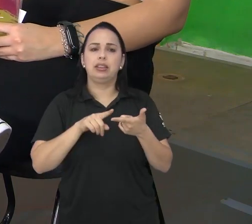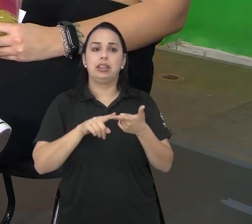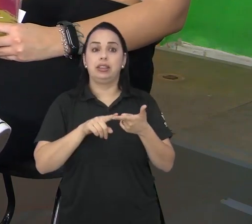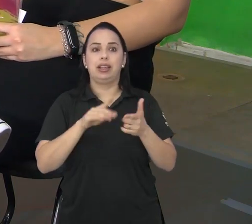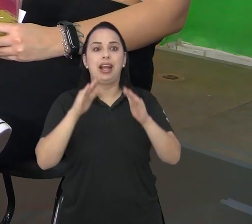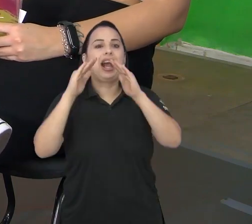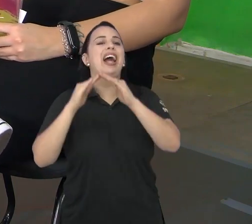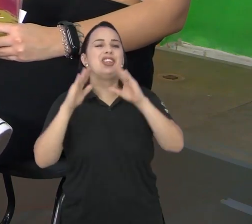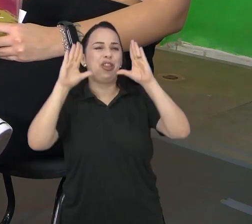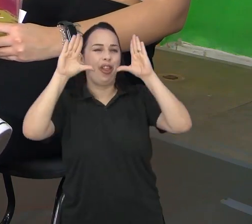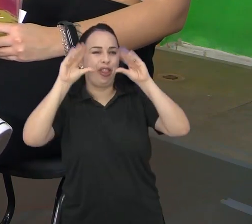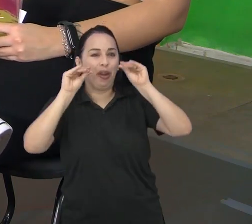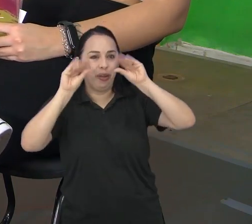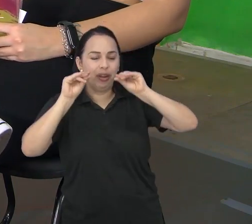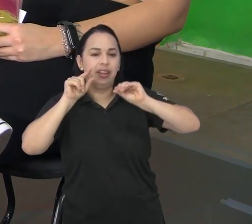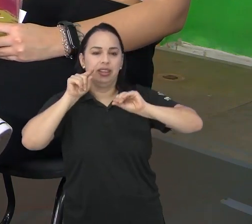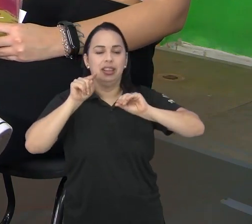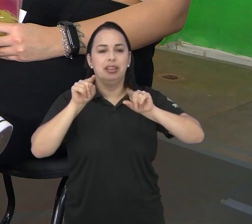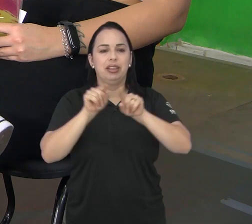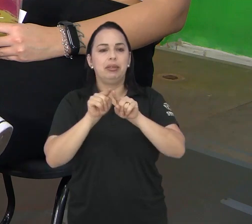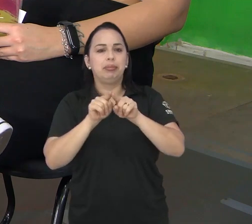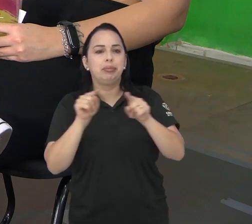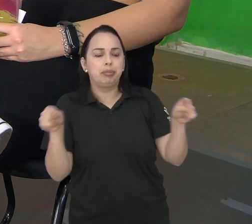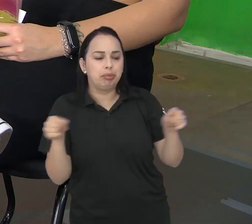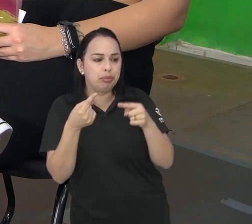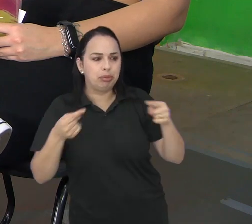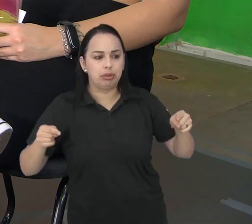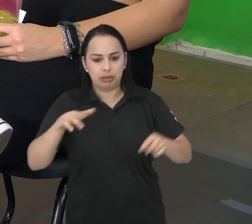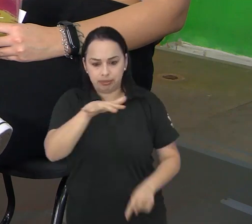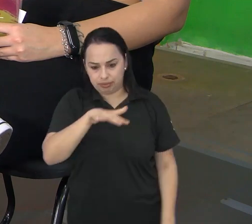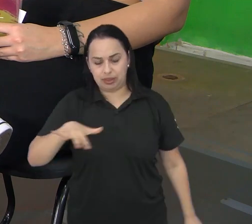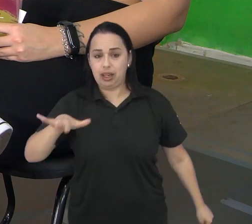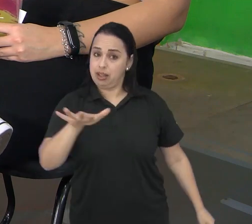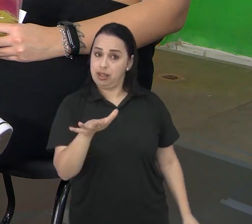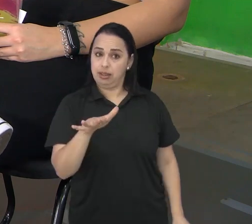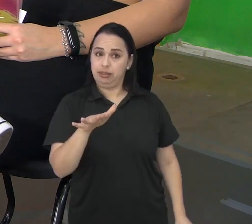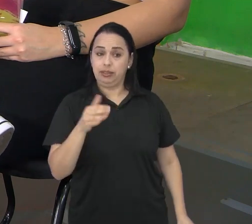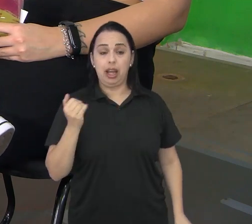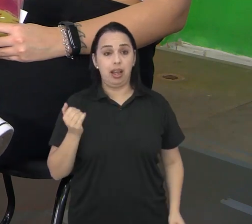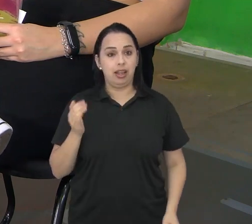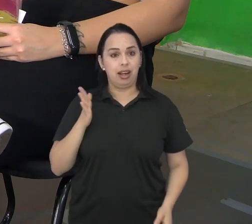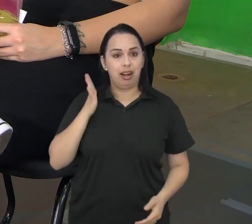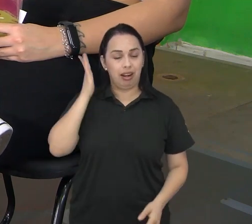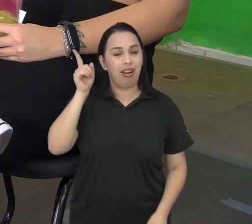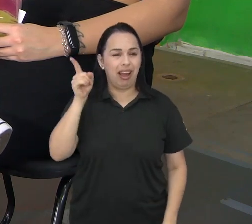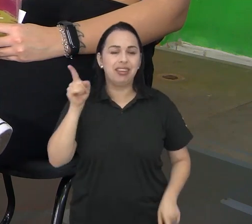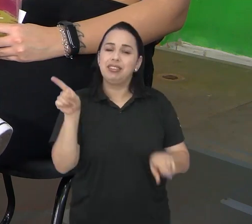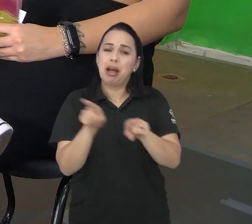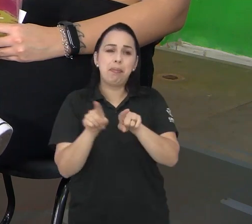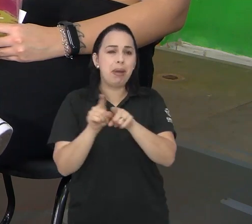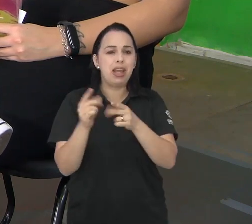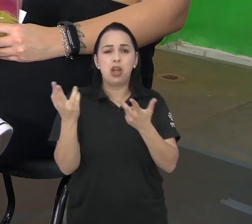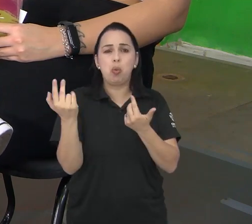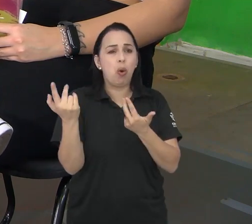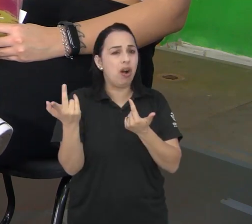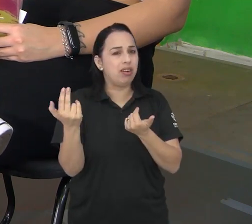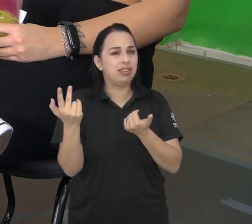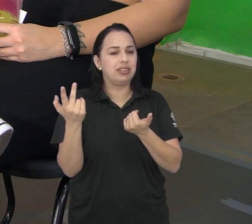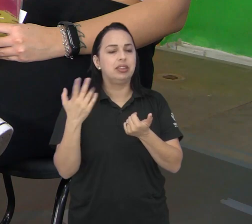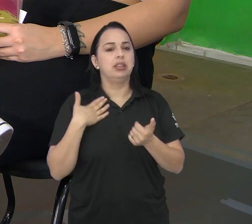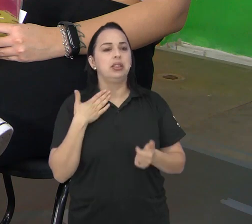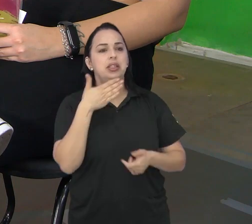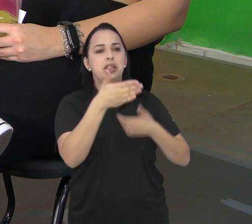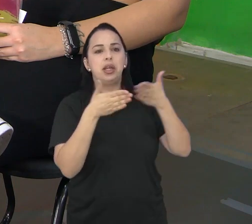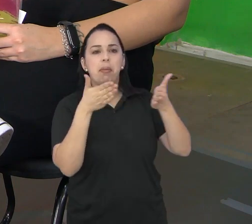gente geralmente acaba trabalhando, né? Esse meio, né? E aí a gente foi pra lá também meio que aconteceu isso, trabalhar em projetos, né?